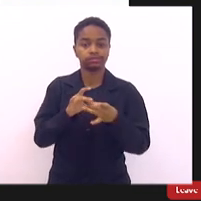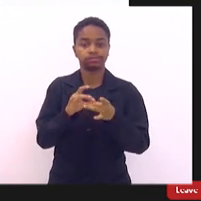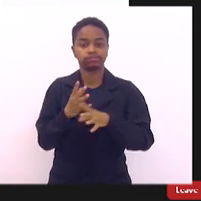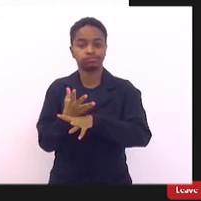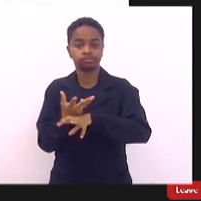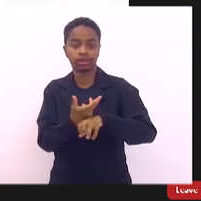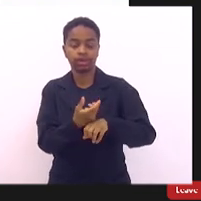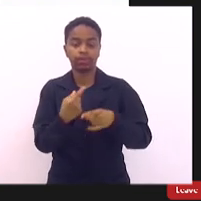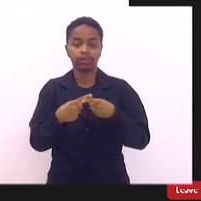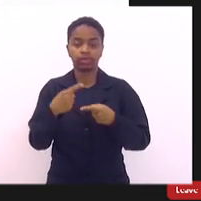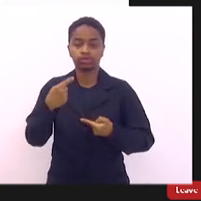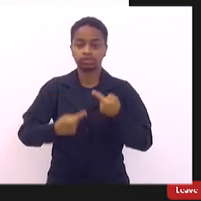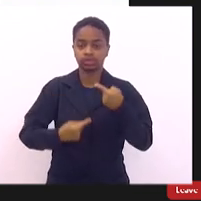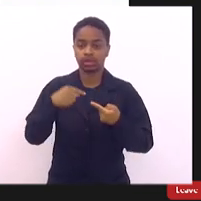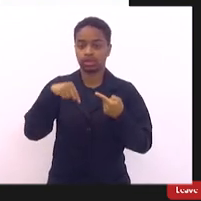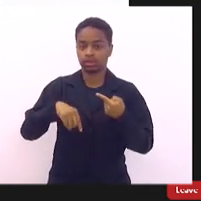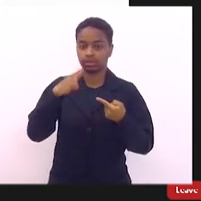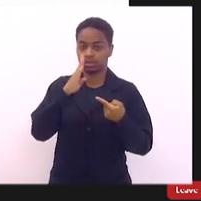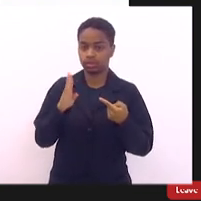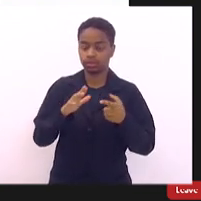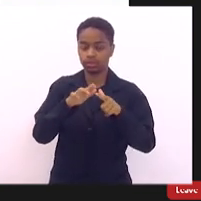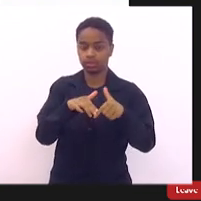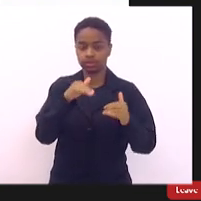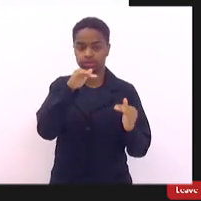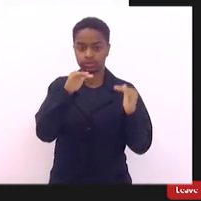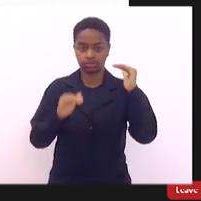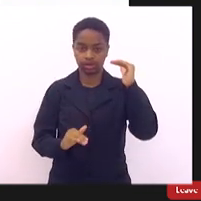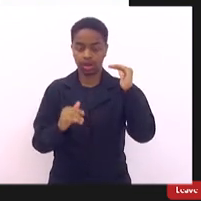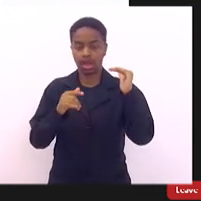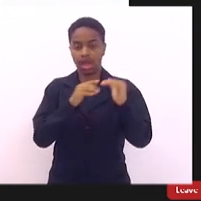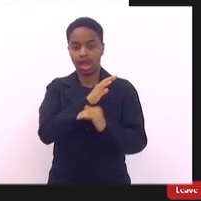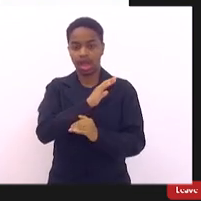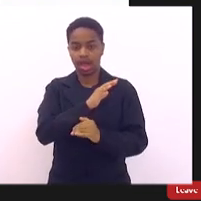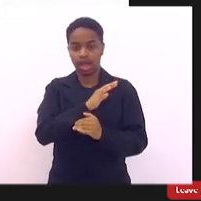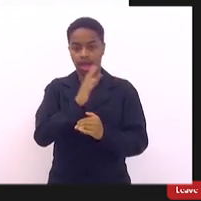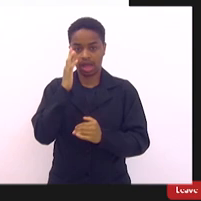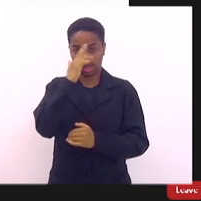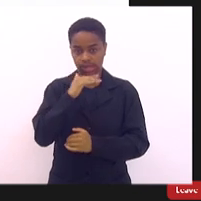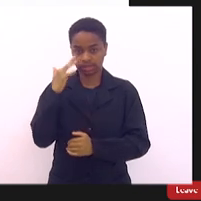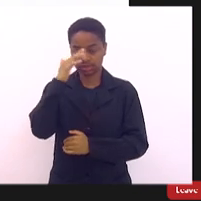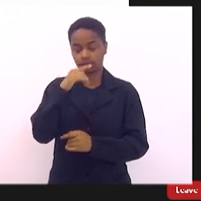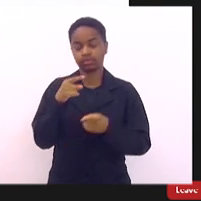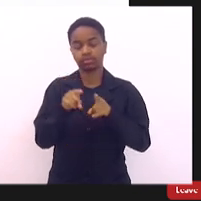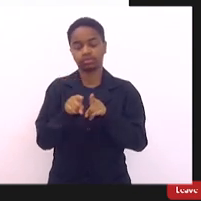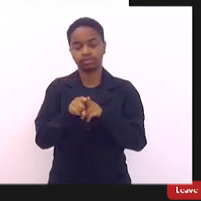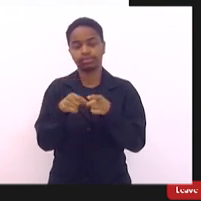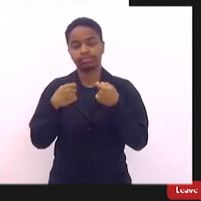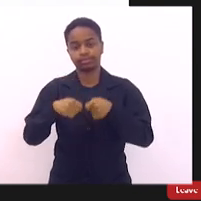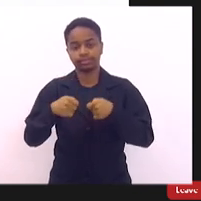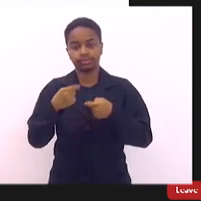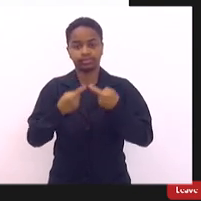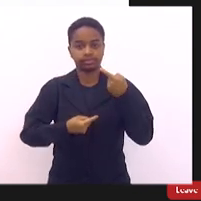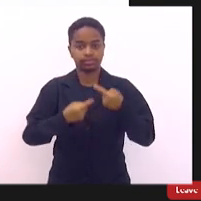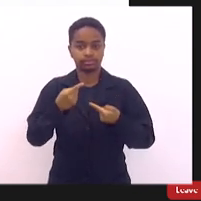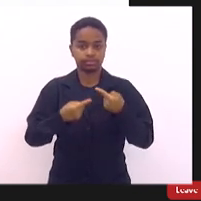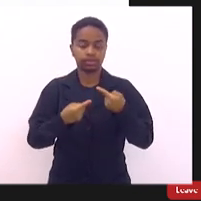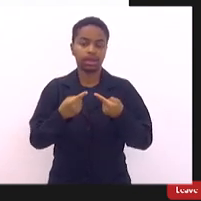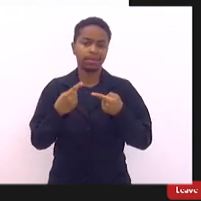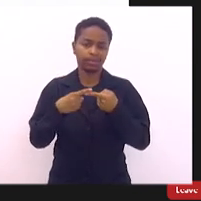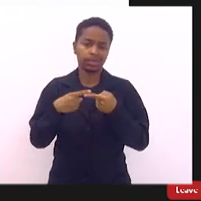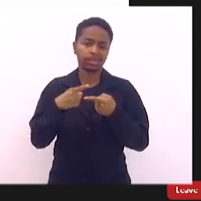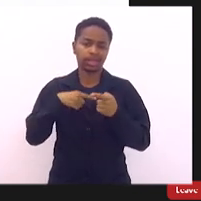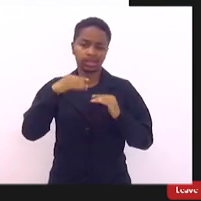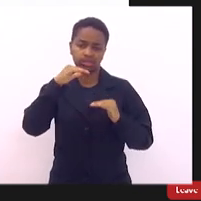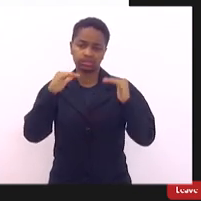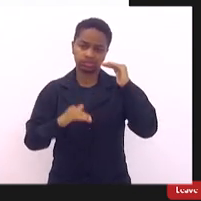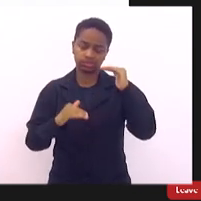no Brasil, por conta das desigualdades raciais, precisa também passar. A gente tem outras desigualdades raciais, de